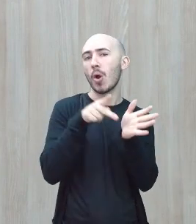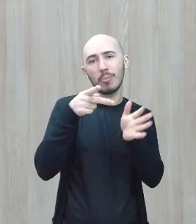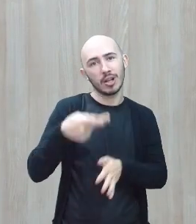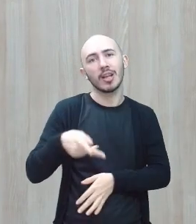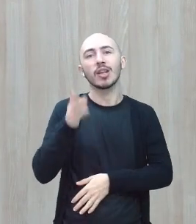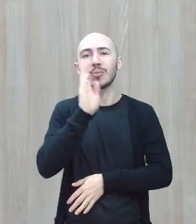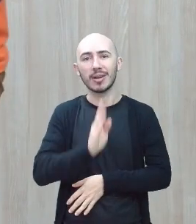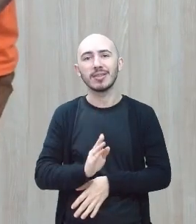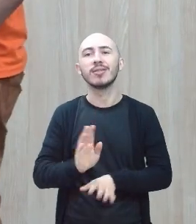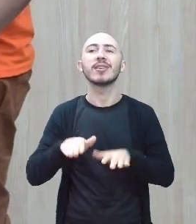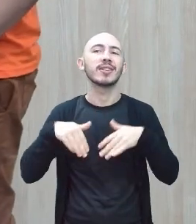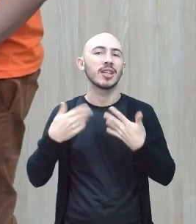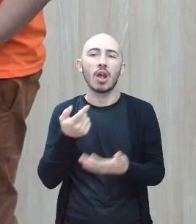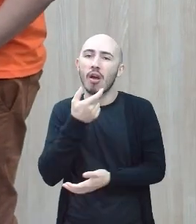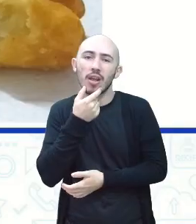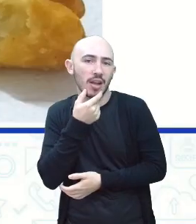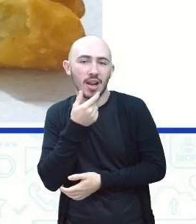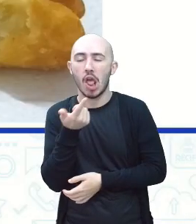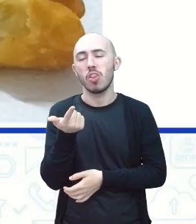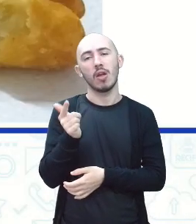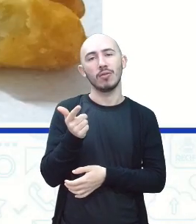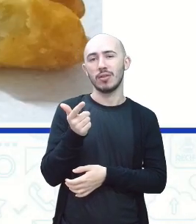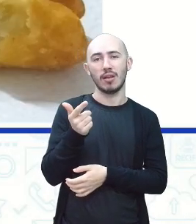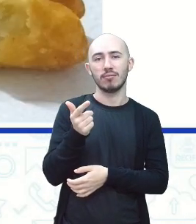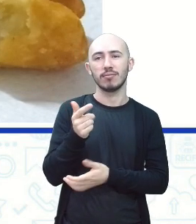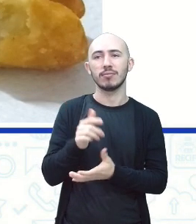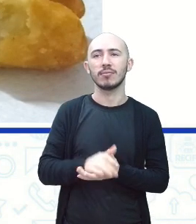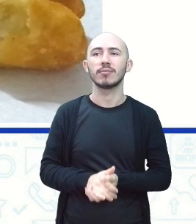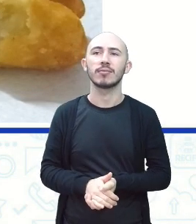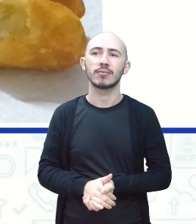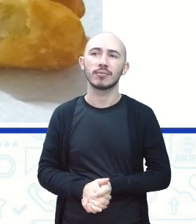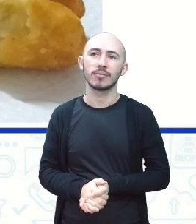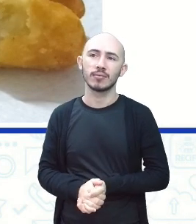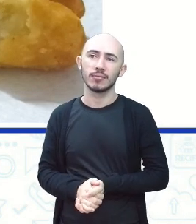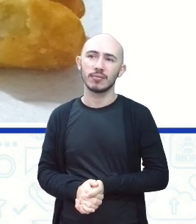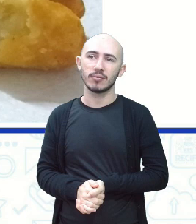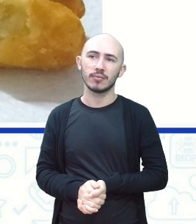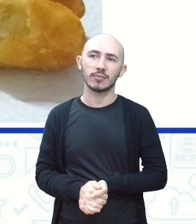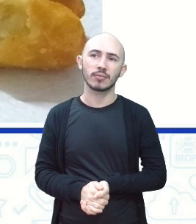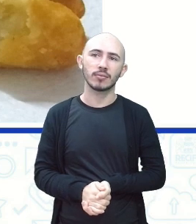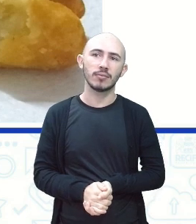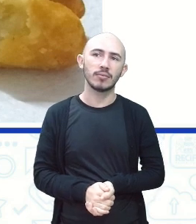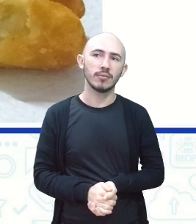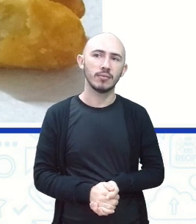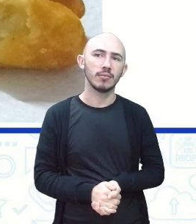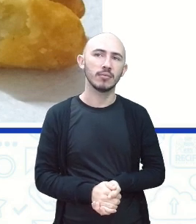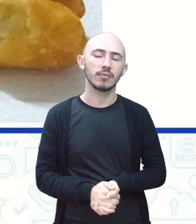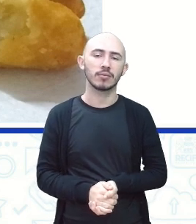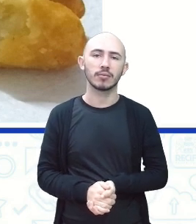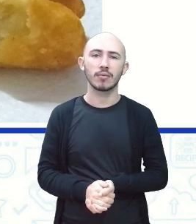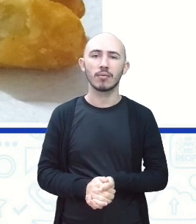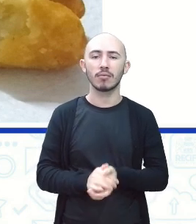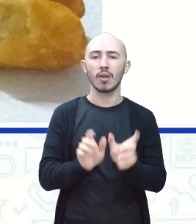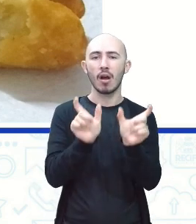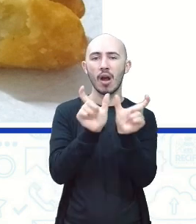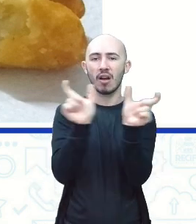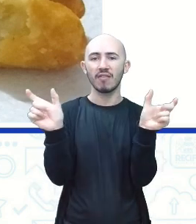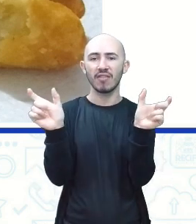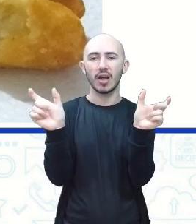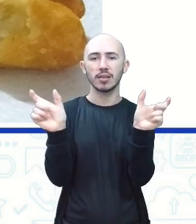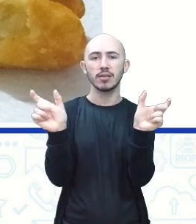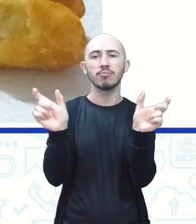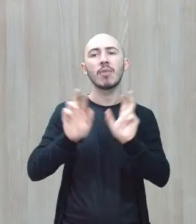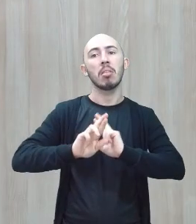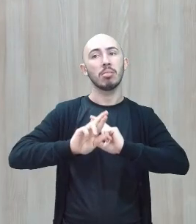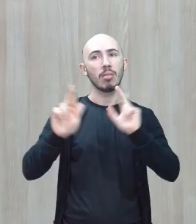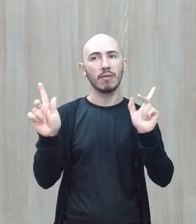inglês. Então, ó, how much does the coxinha cost? Perceba que aqui estamos usando outra estrutura, né? Antes foi how much